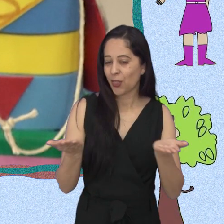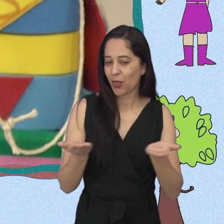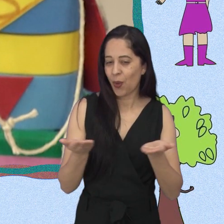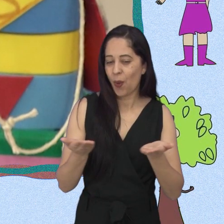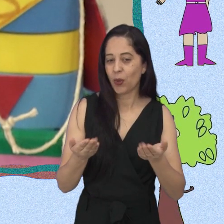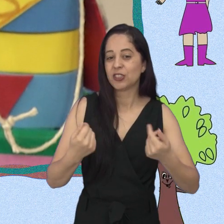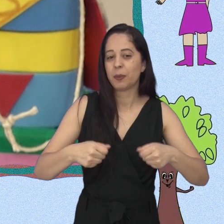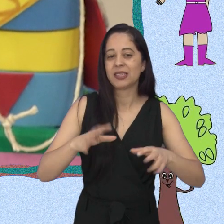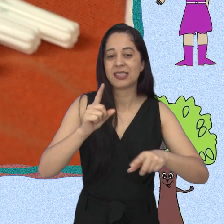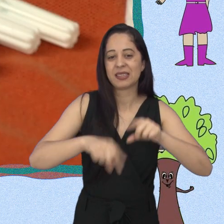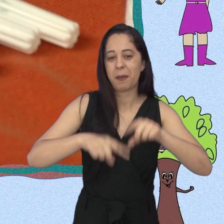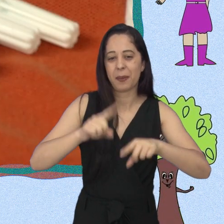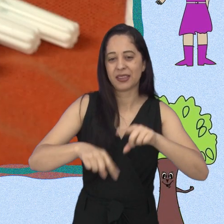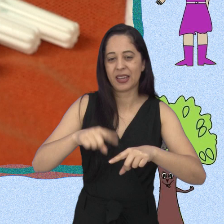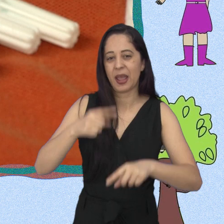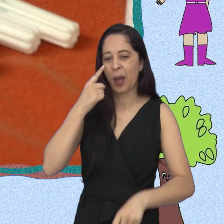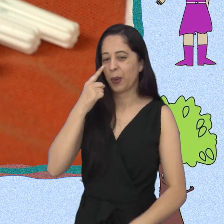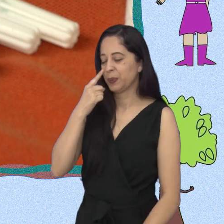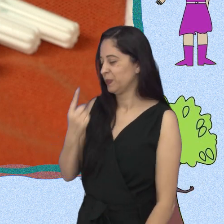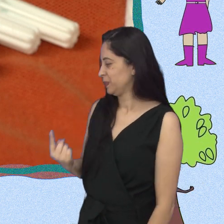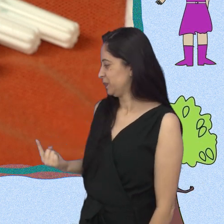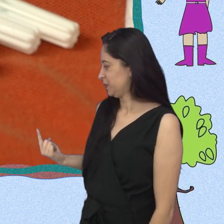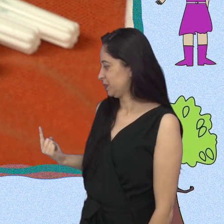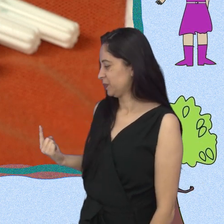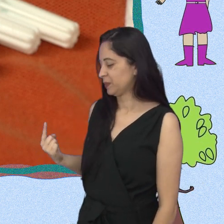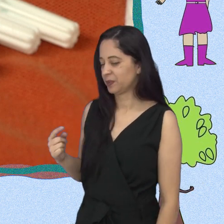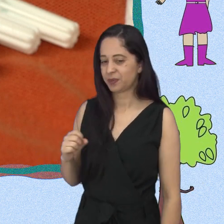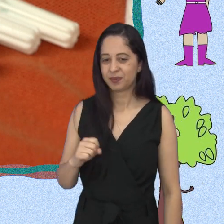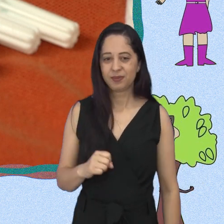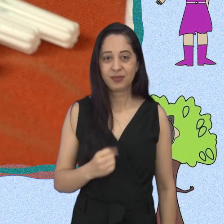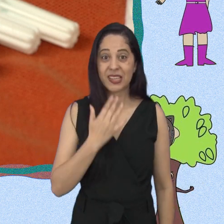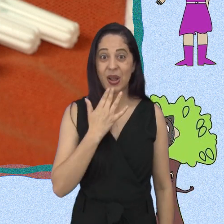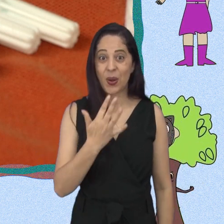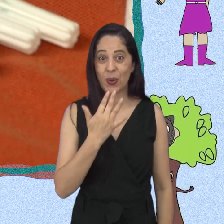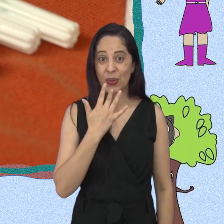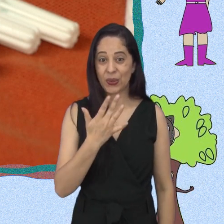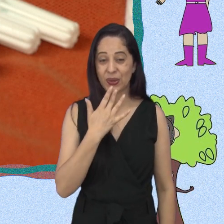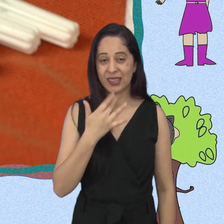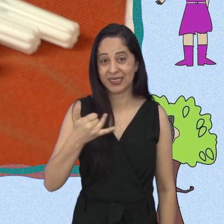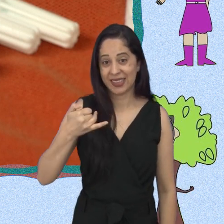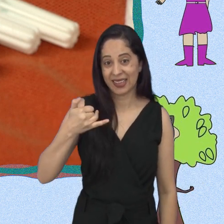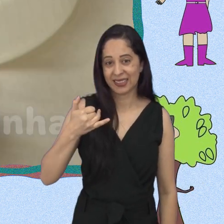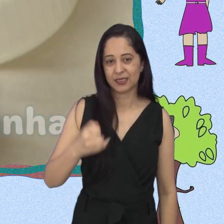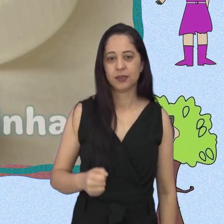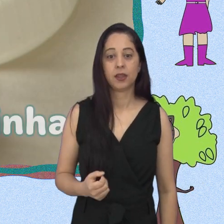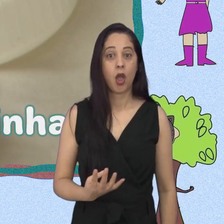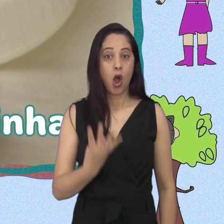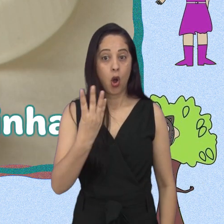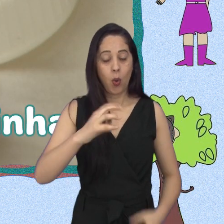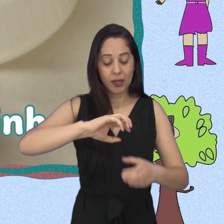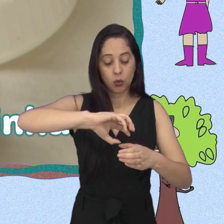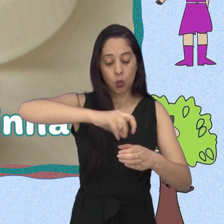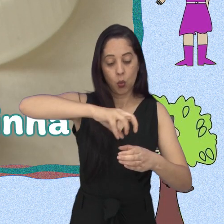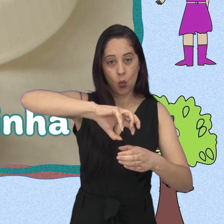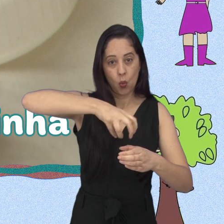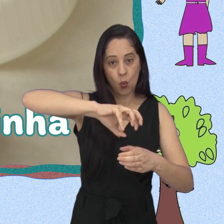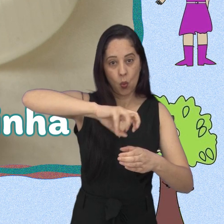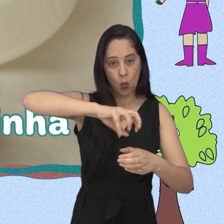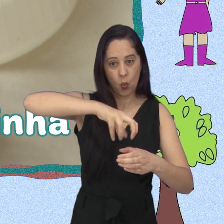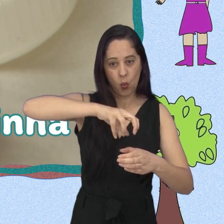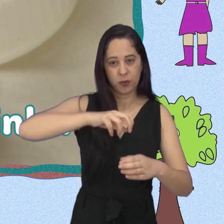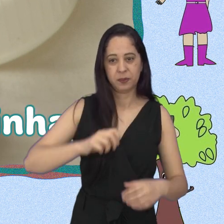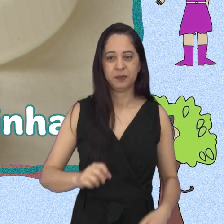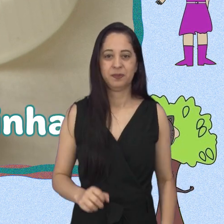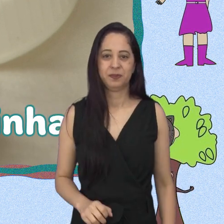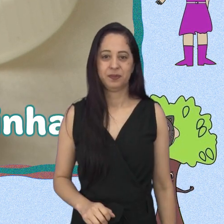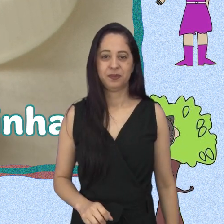hoje, precisaremos de um conjunto de canetinhas coloridas, 4 tampas de leite